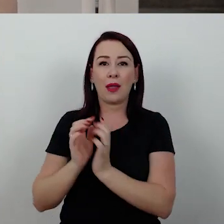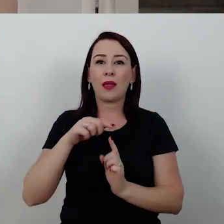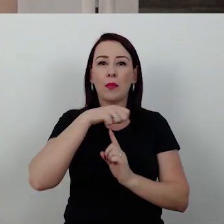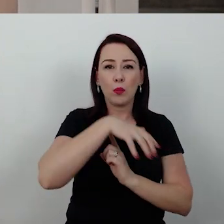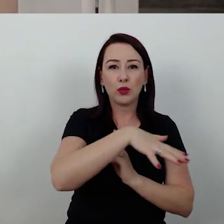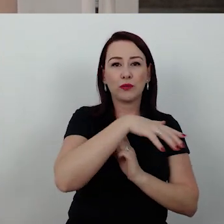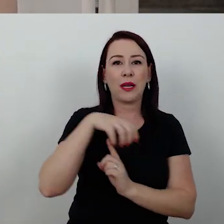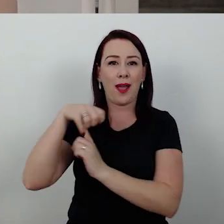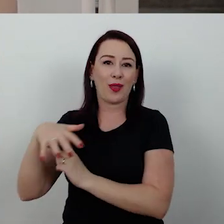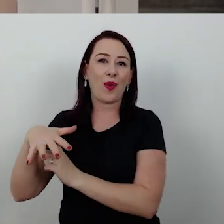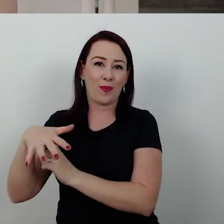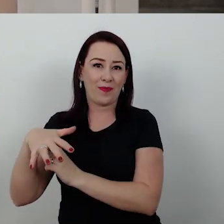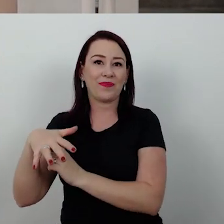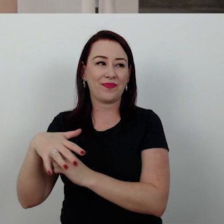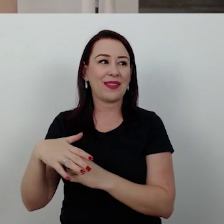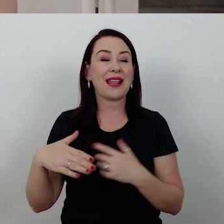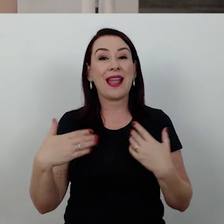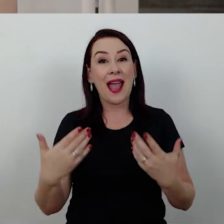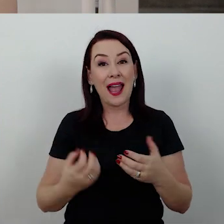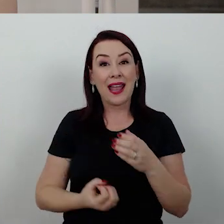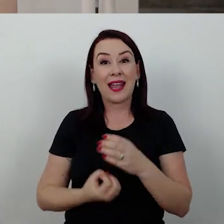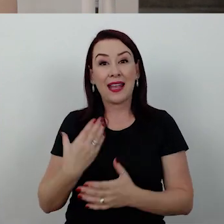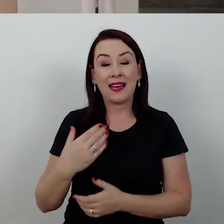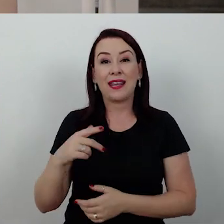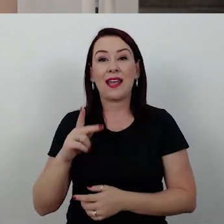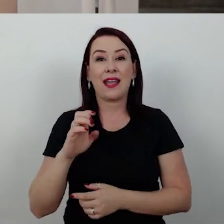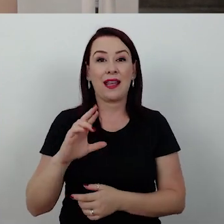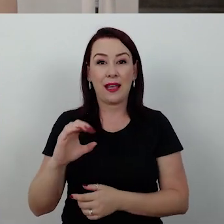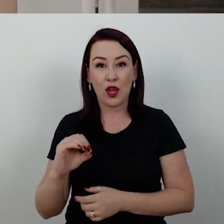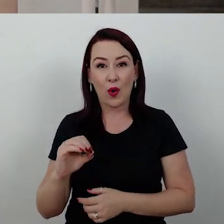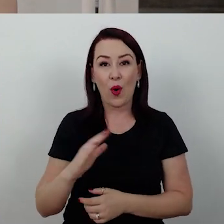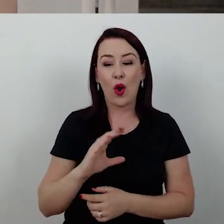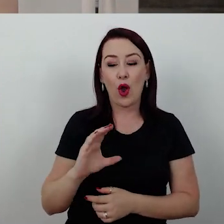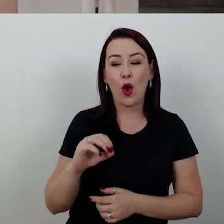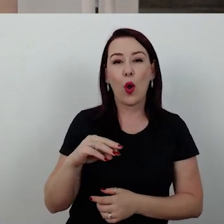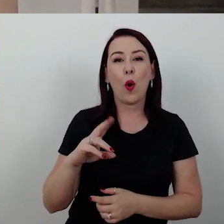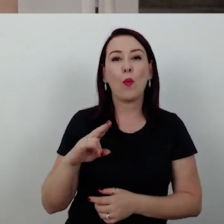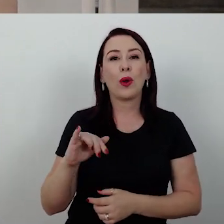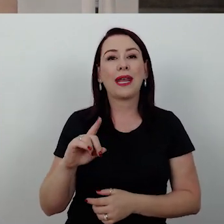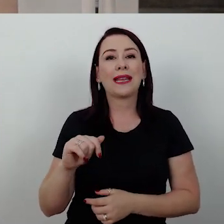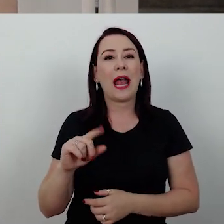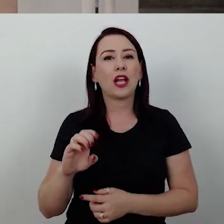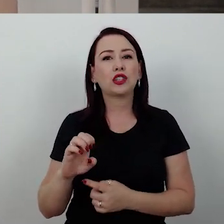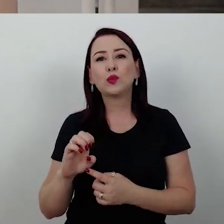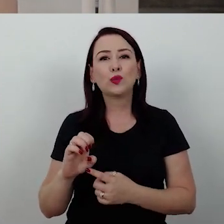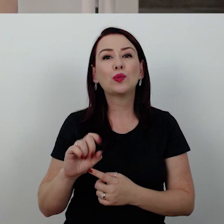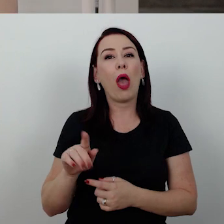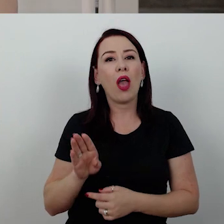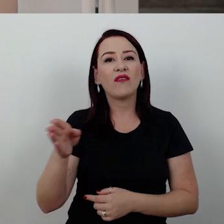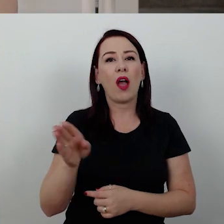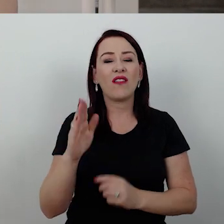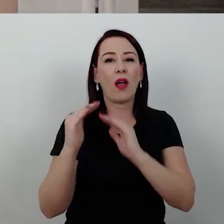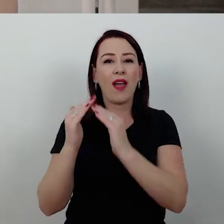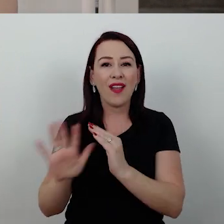arte educadores. Aí a gente cria o Querô Comunidade. A gente vai para dentro das comunidades periféricas e faz documentário com